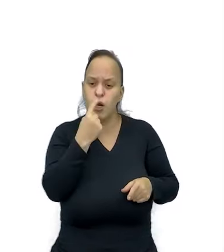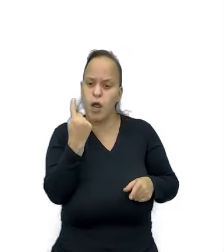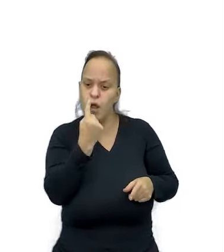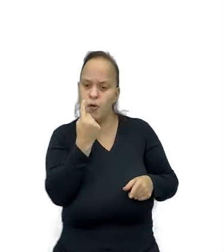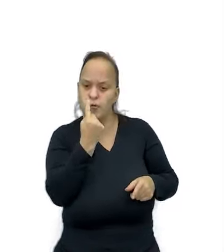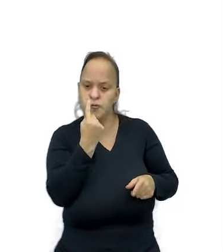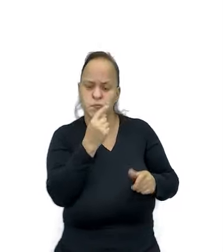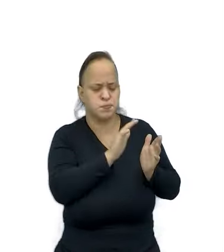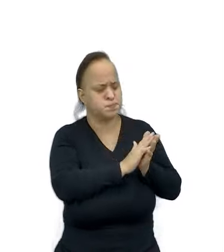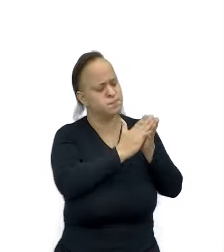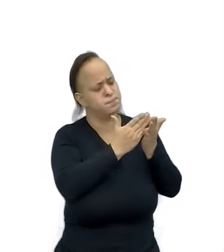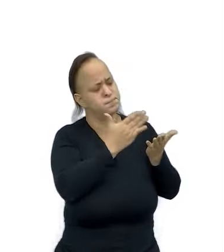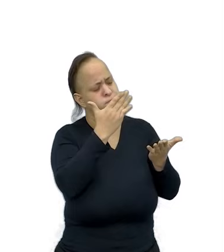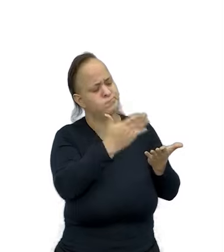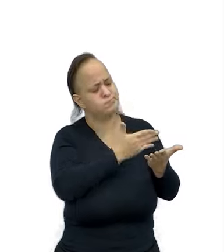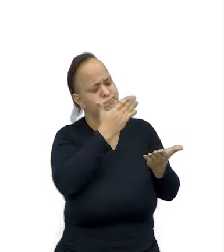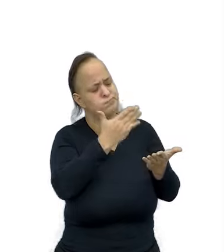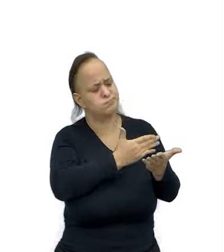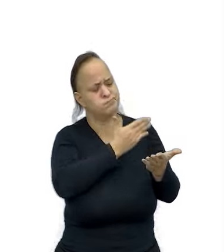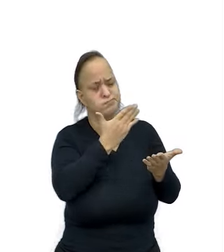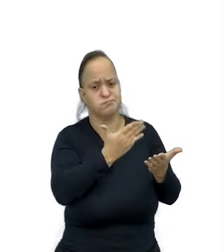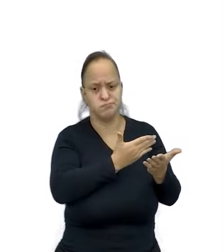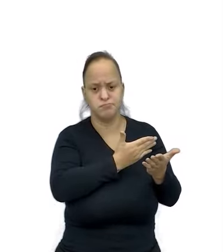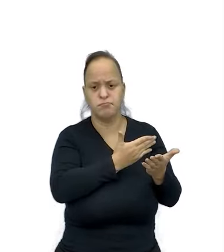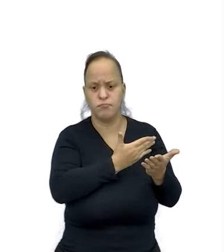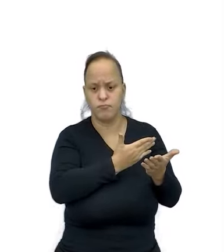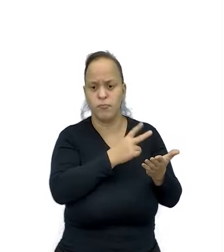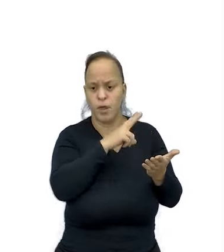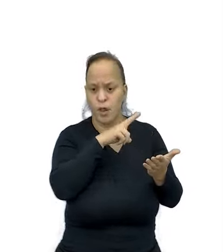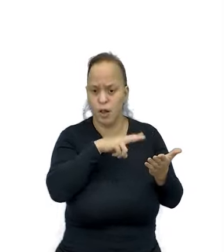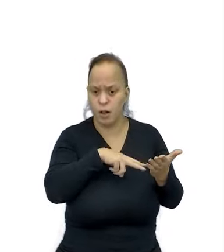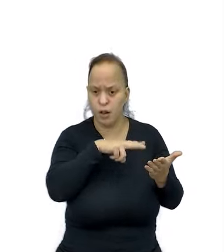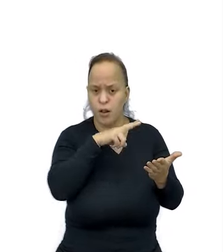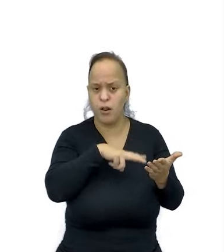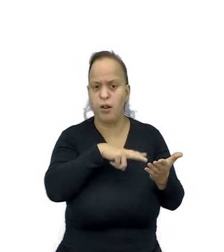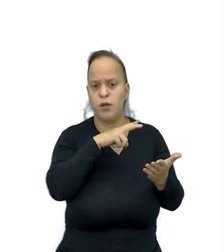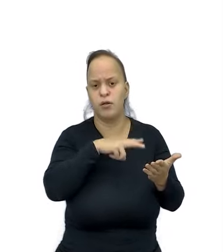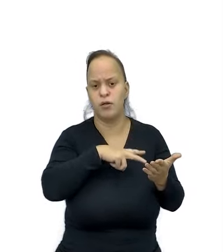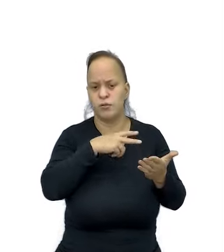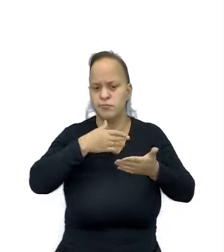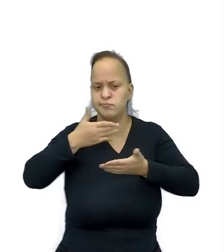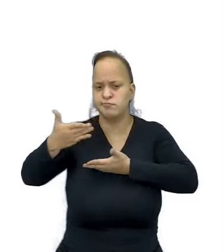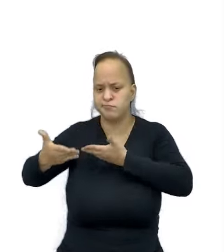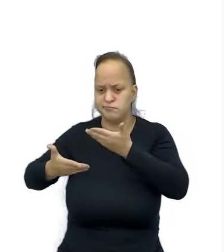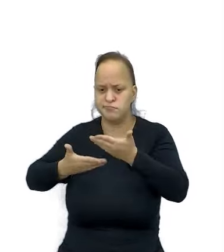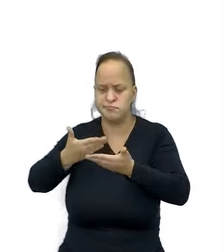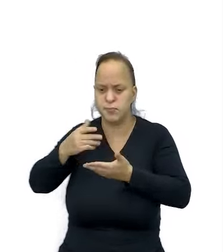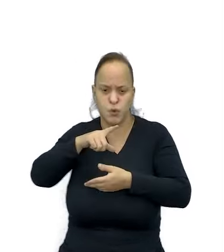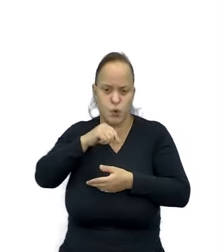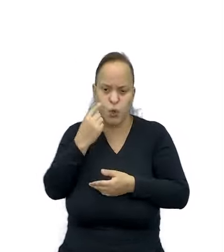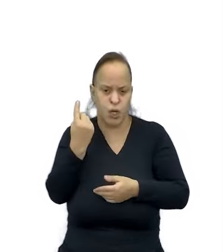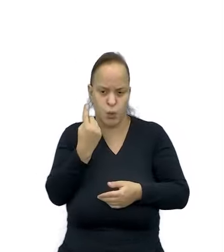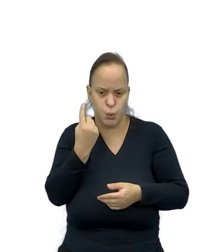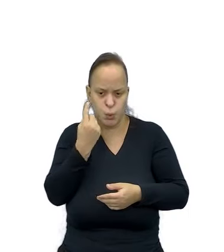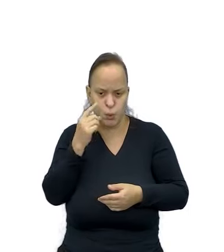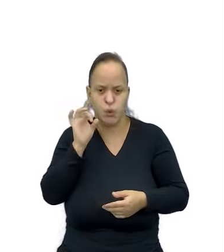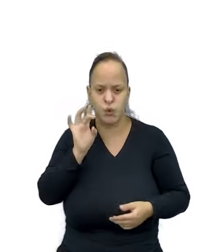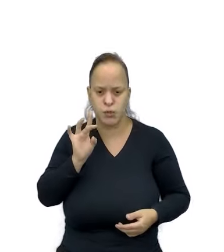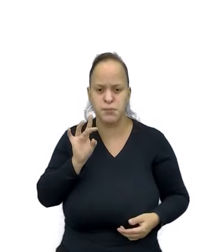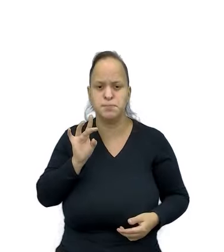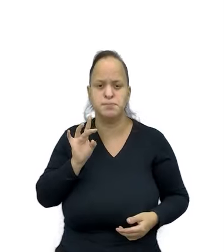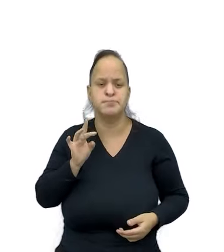Senhor dos Anéis, que também é uma obra extensa, né, então é legal selecionar um capítulo apenas. E realizar a